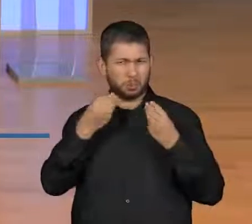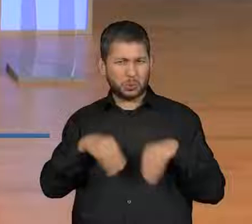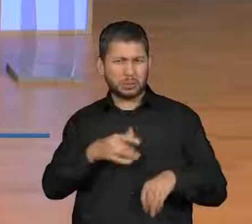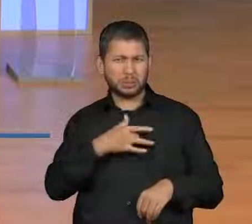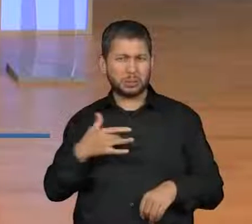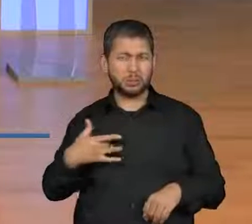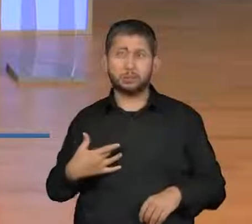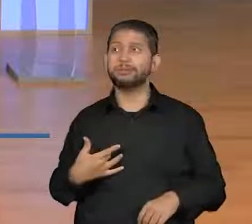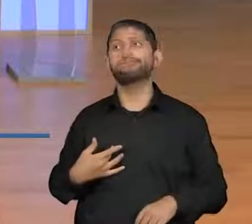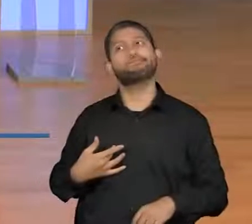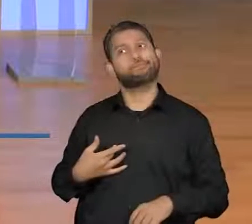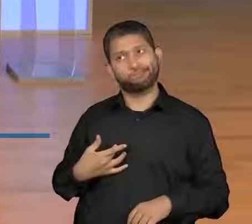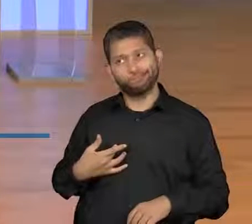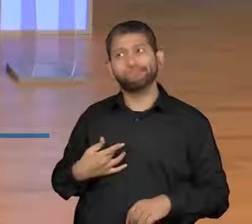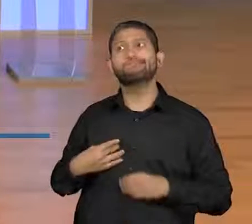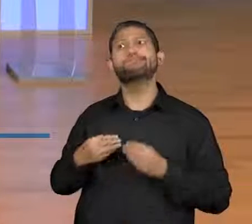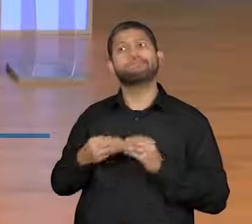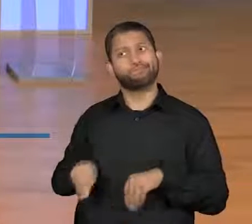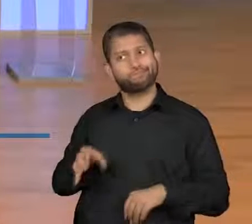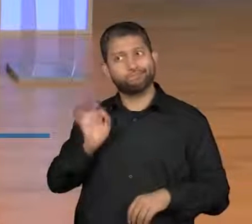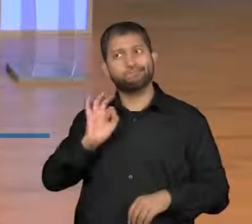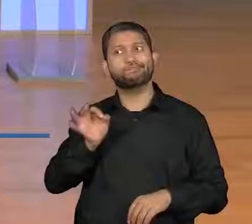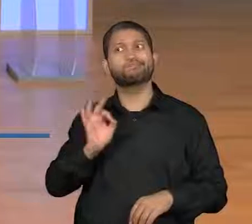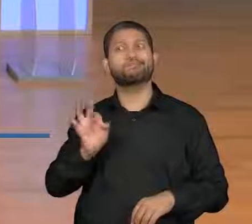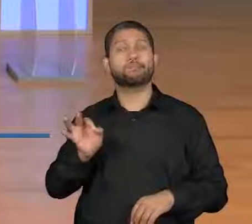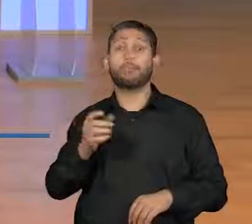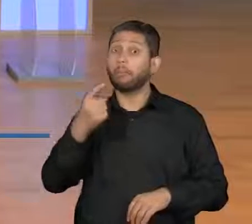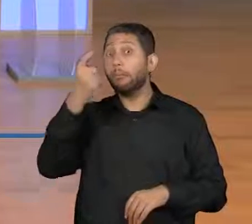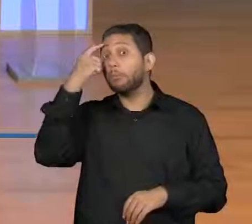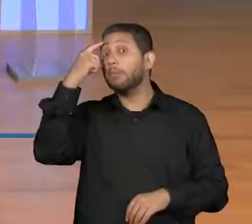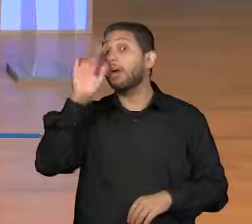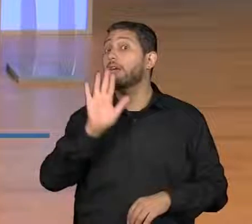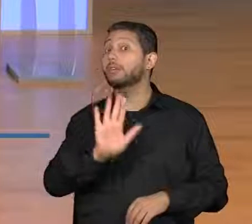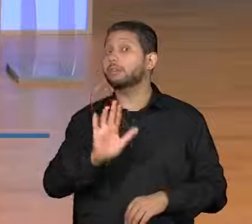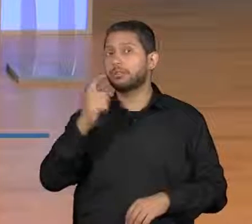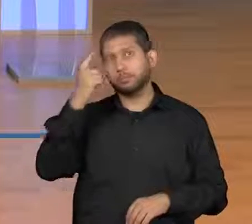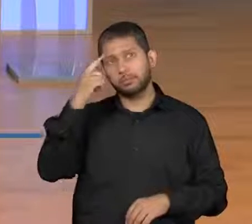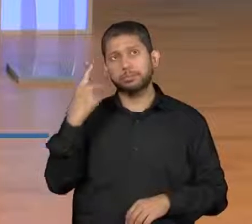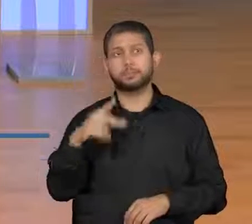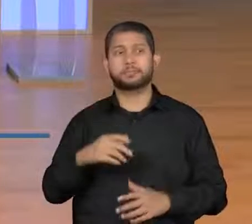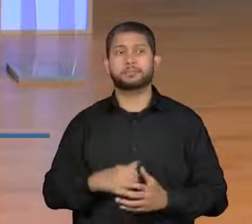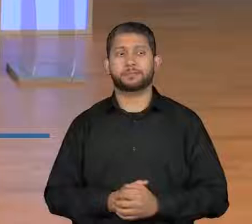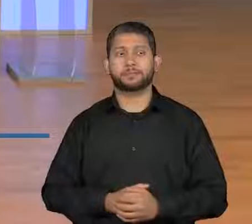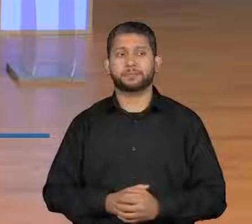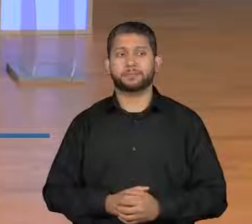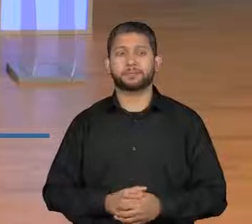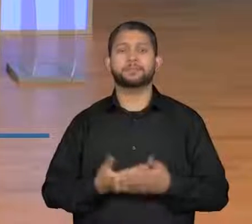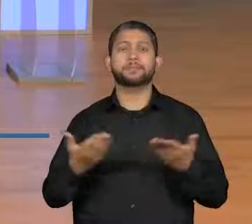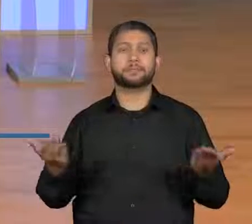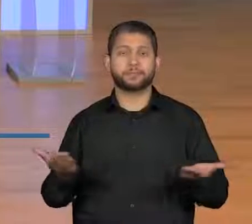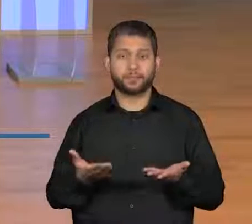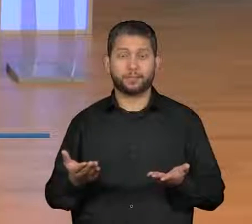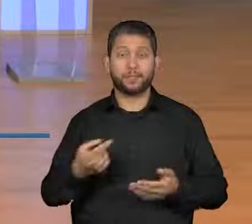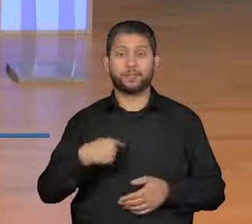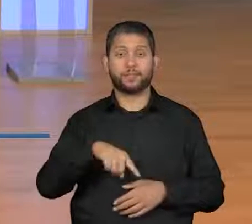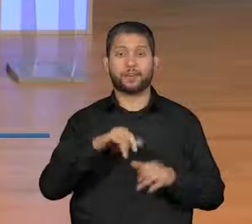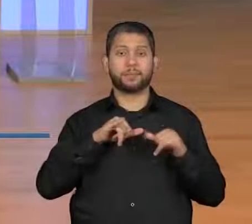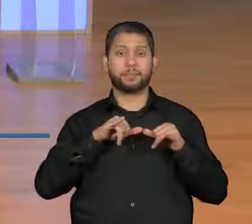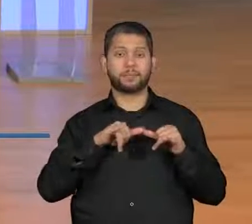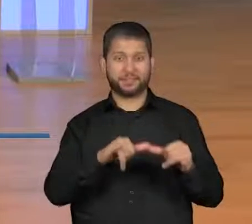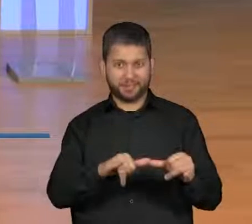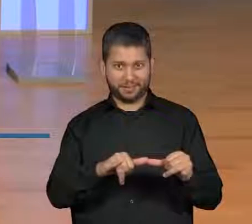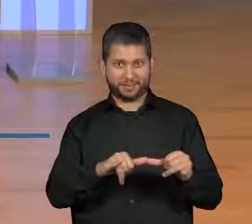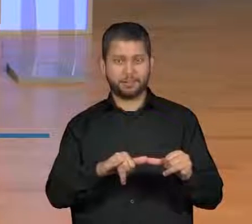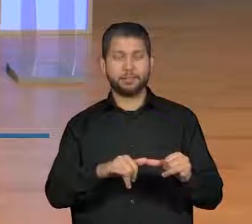bem prejudicial, né? Sim, vamos pensar aí a respeito. Refletir. E olha, tem um supermercado